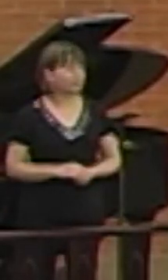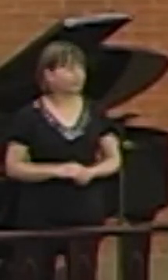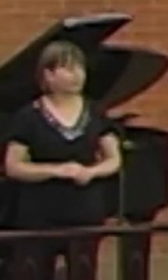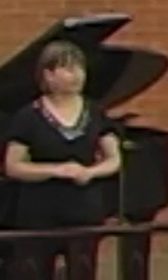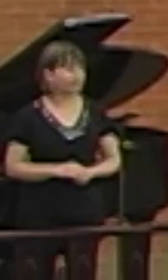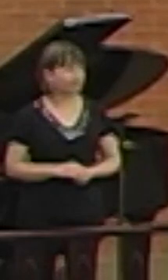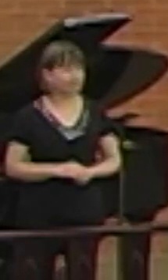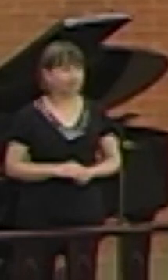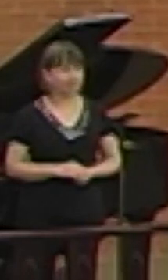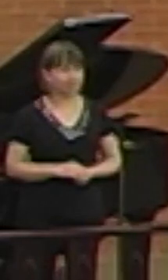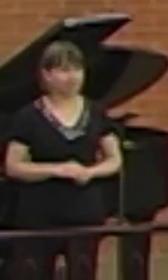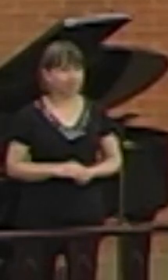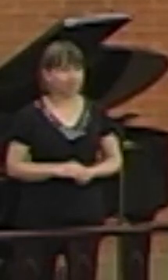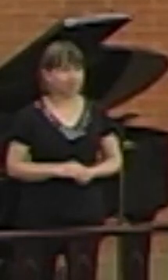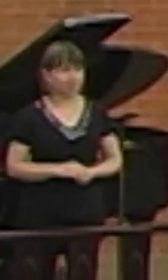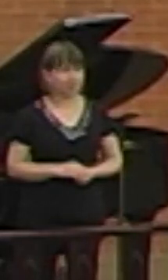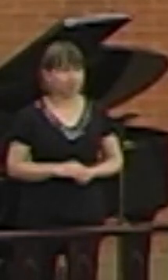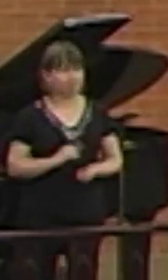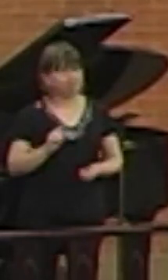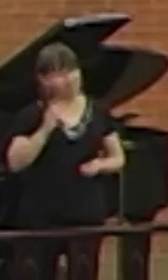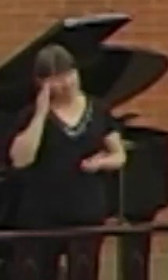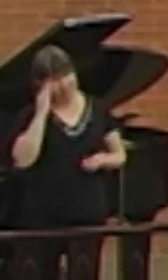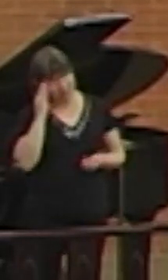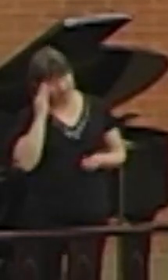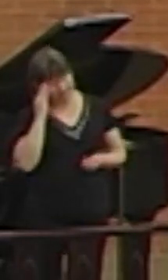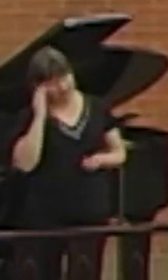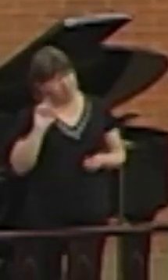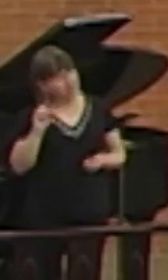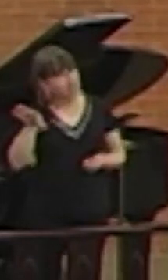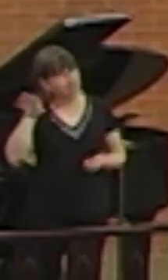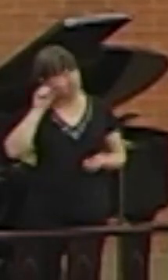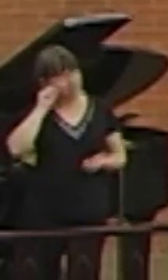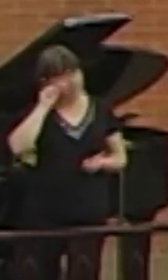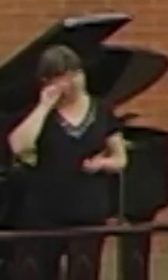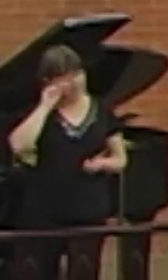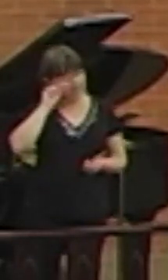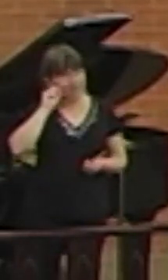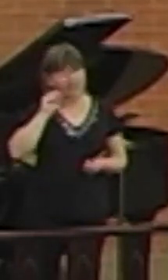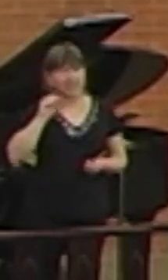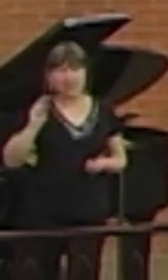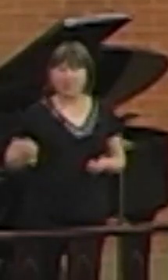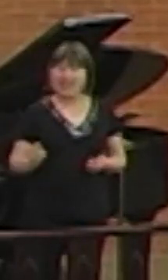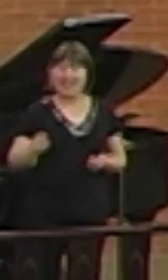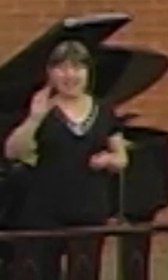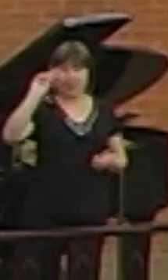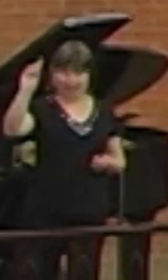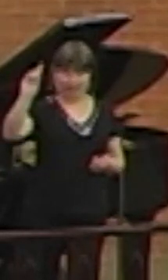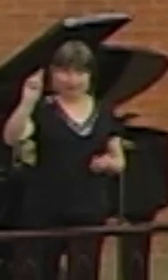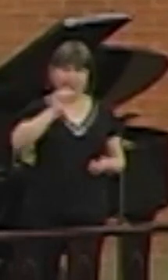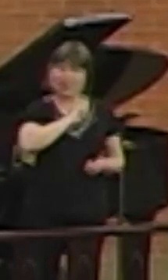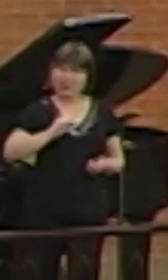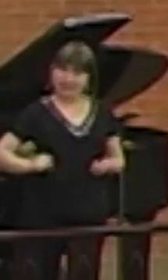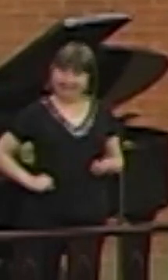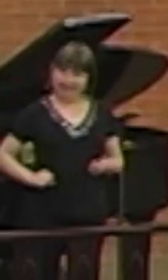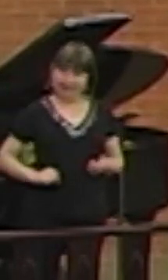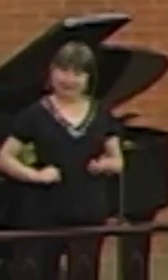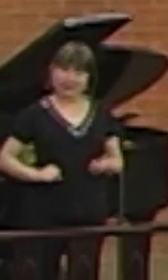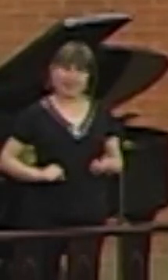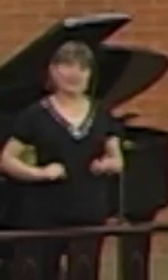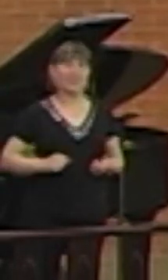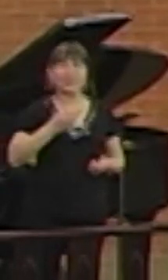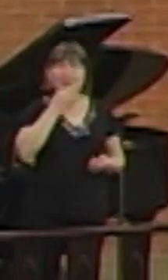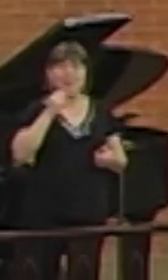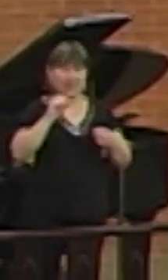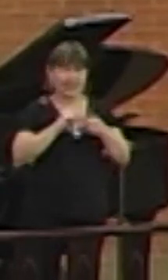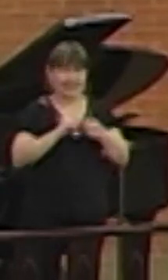28 não sabes não ouviste que o eterno Deus o senhor o criador dos